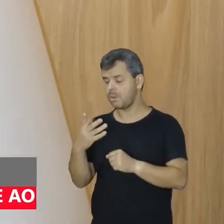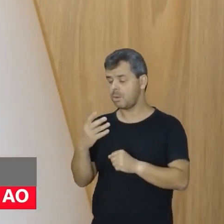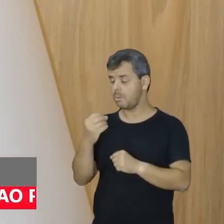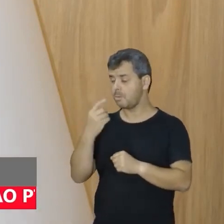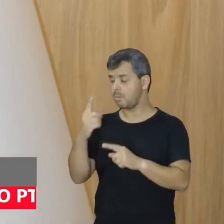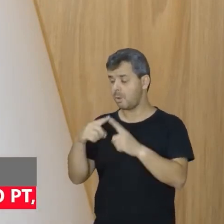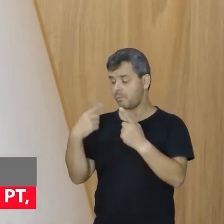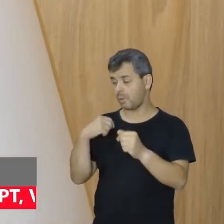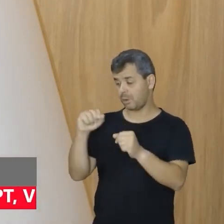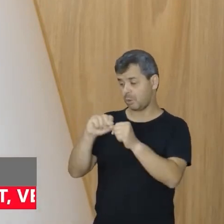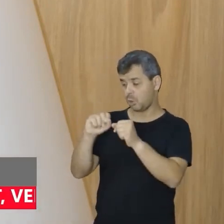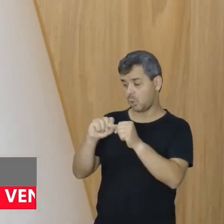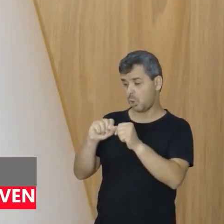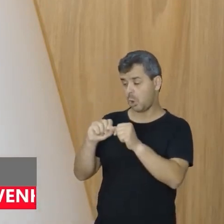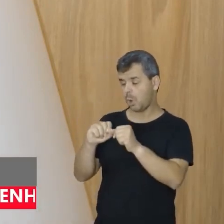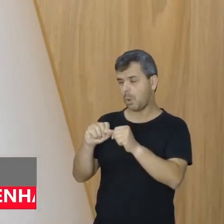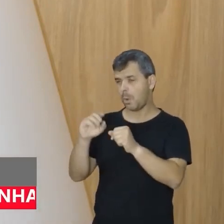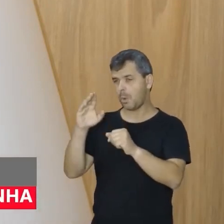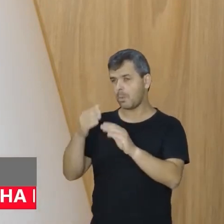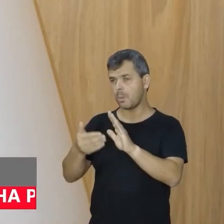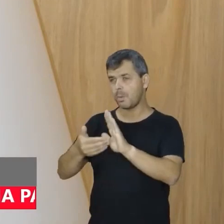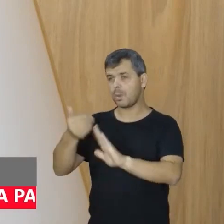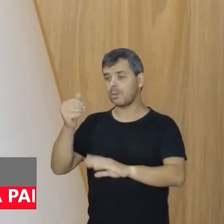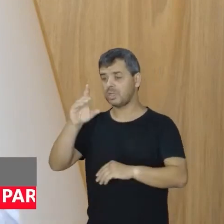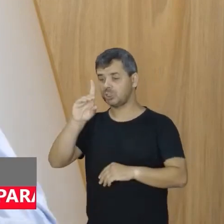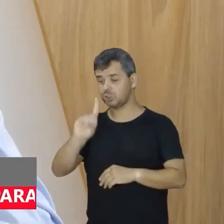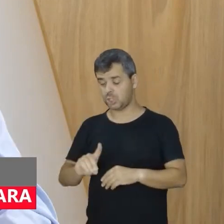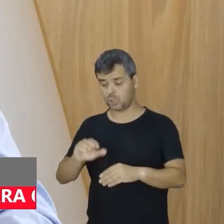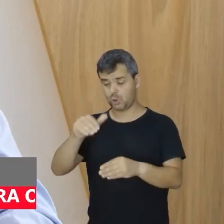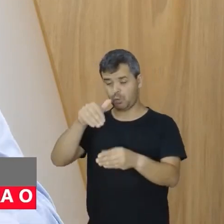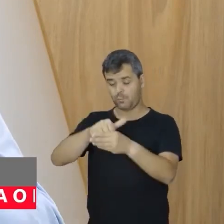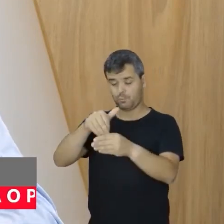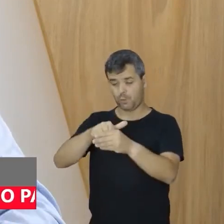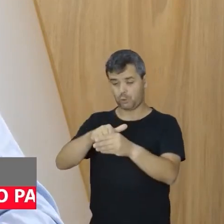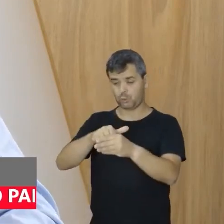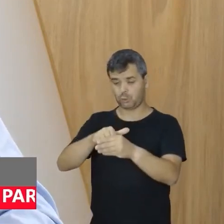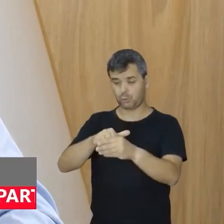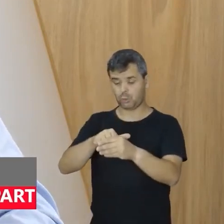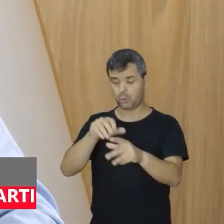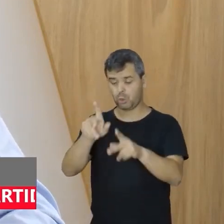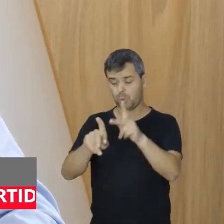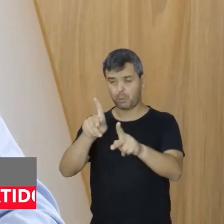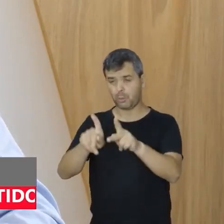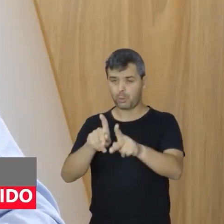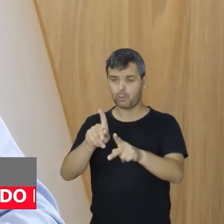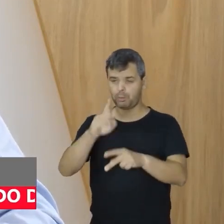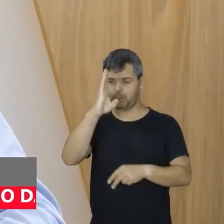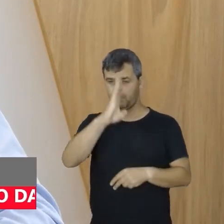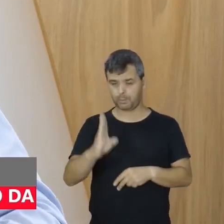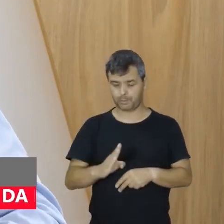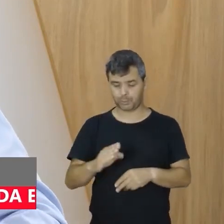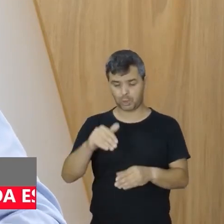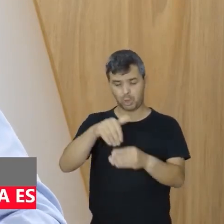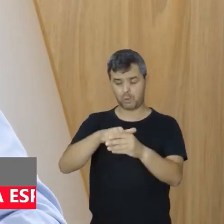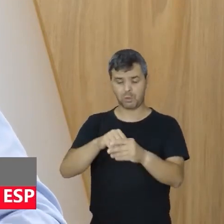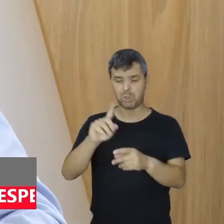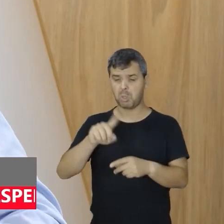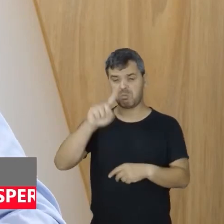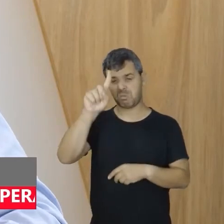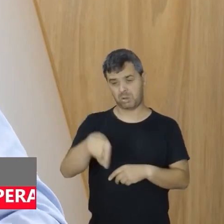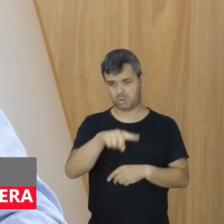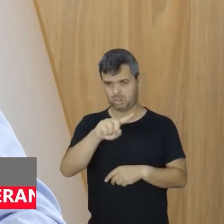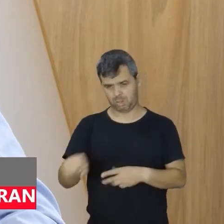eles tentaram fazer para arrancar o direito de voto do povo brasileiro, porque no final era isso, era que o voto não valesse